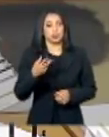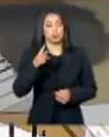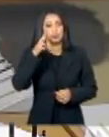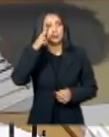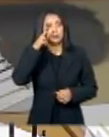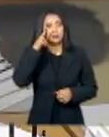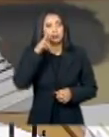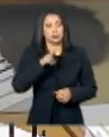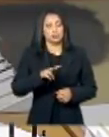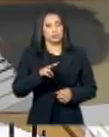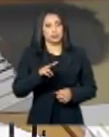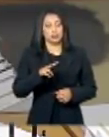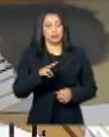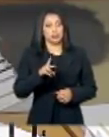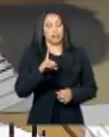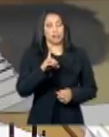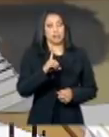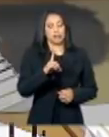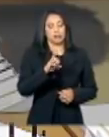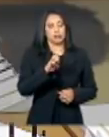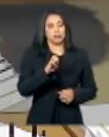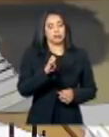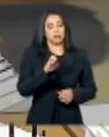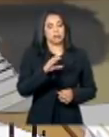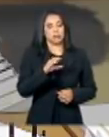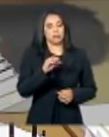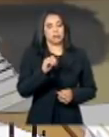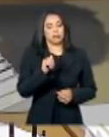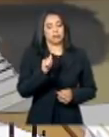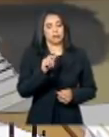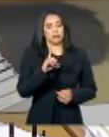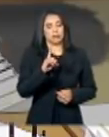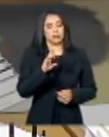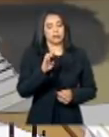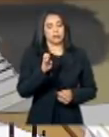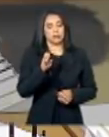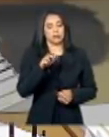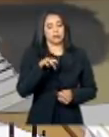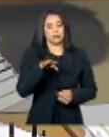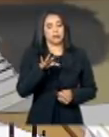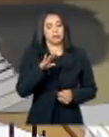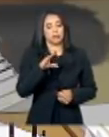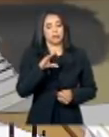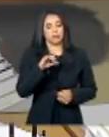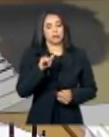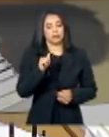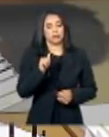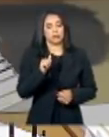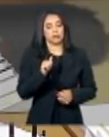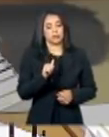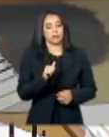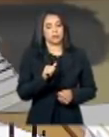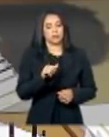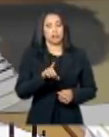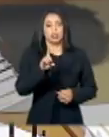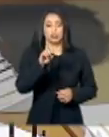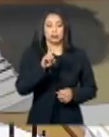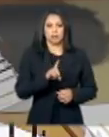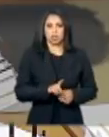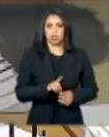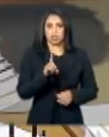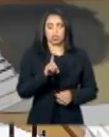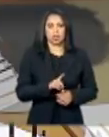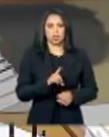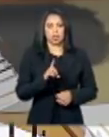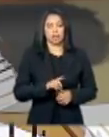decadência do direito da administração pública de anular a portaria de